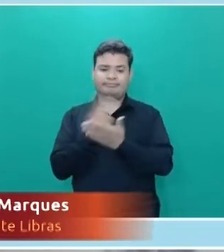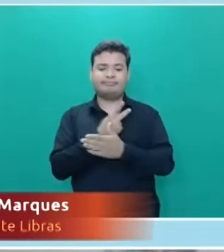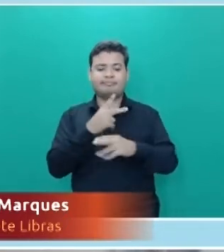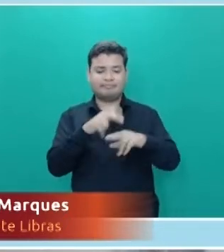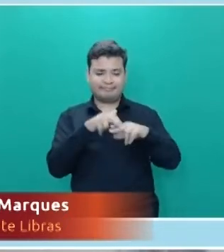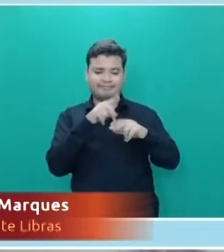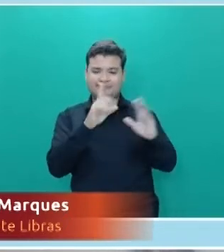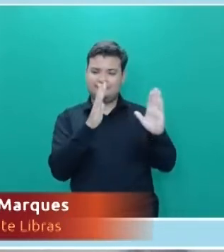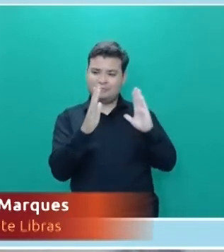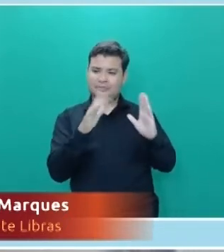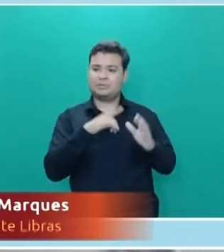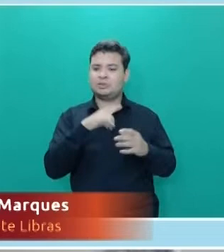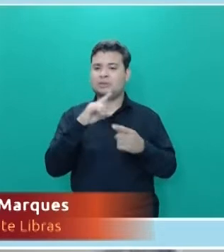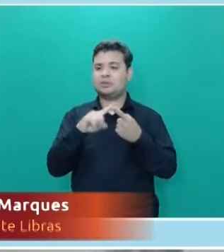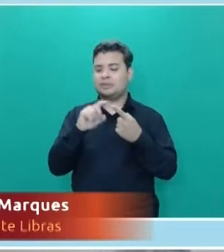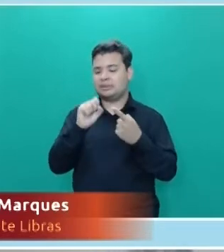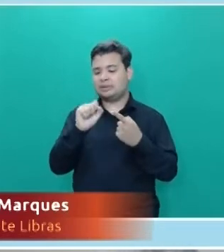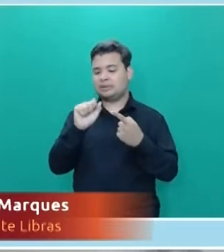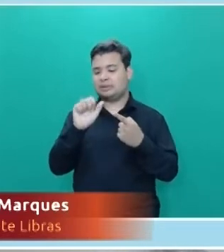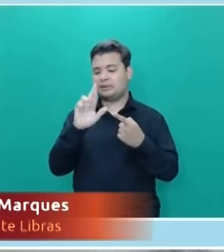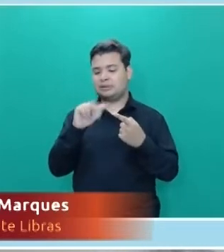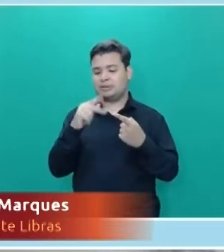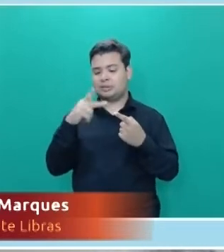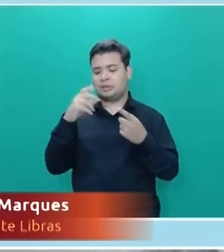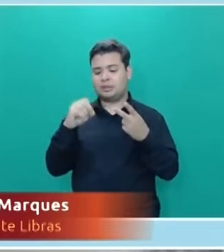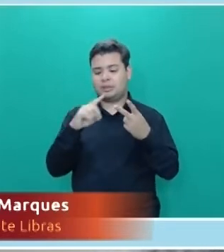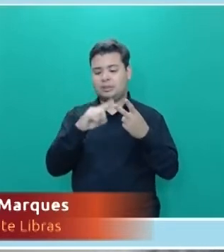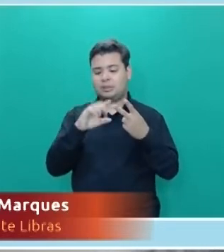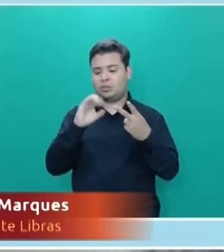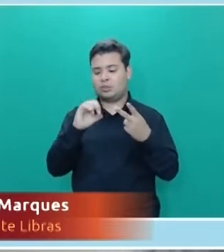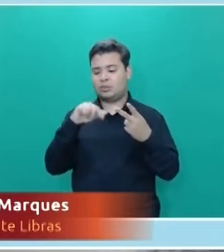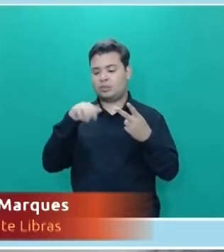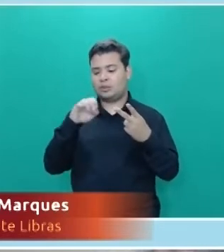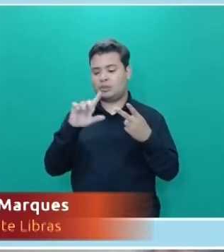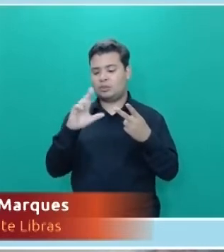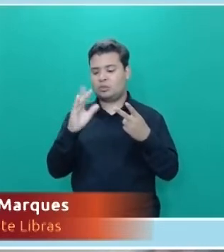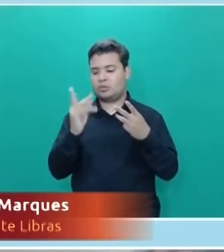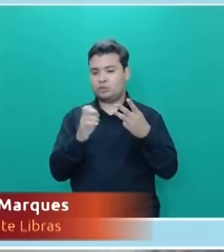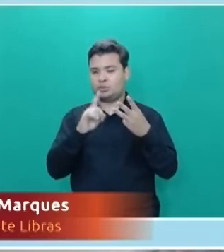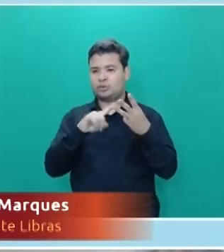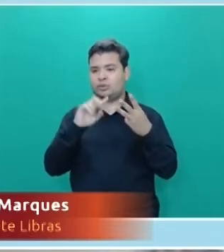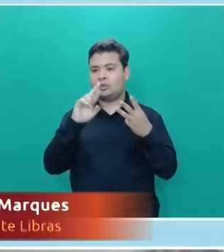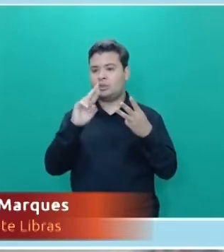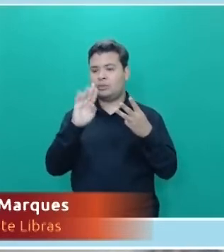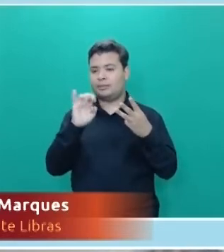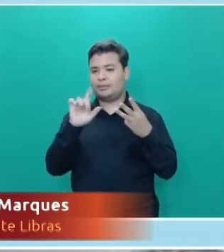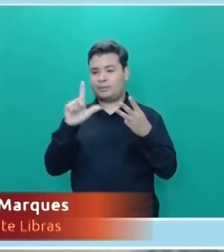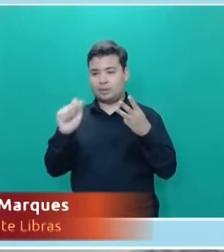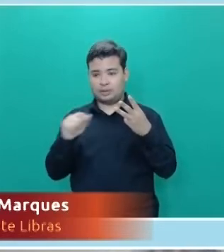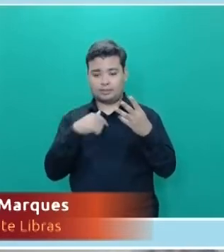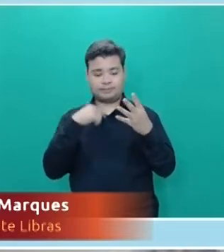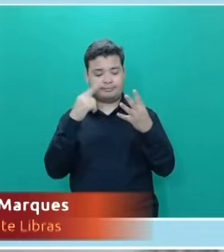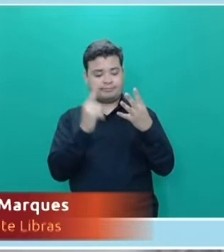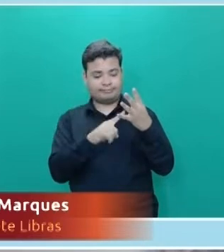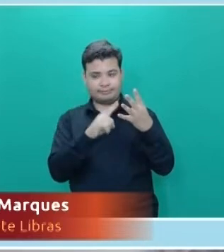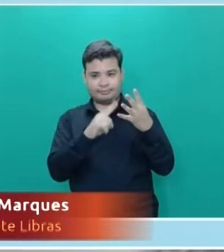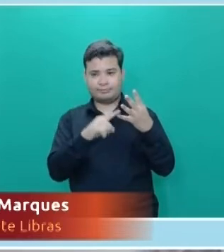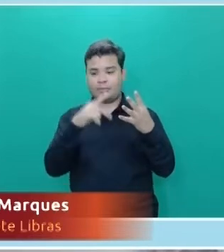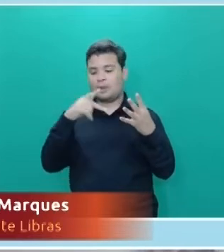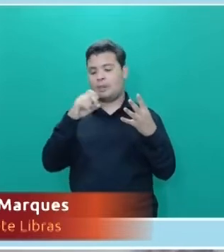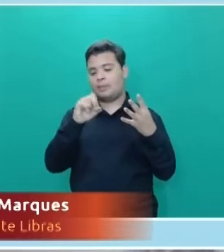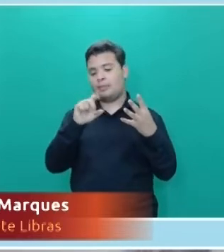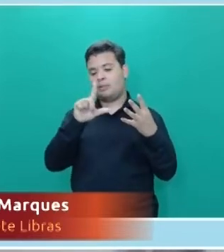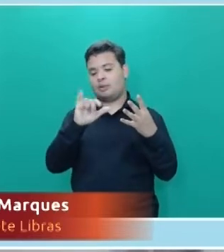sarampo, coqueluche, rubéola, e entre elas eu também tive a paralisia infantil, a